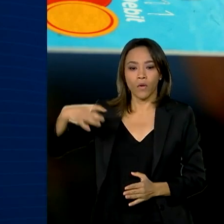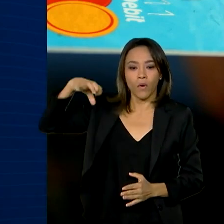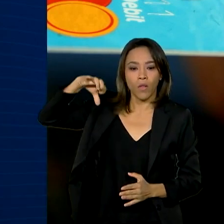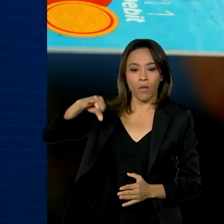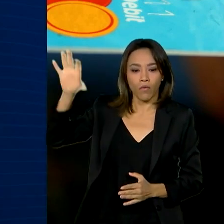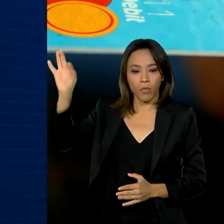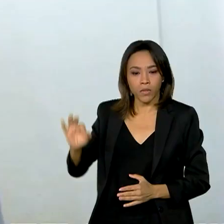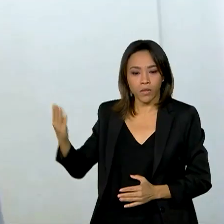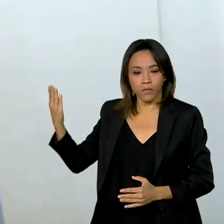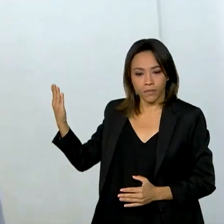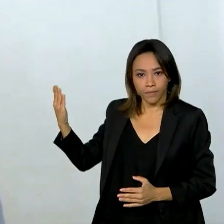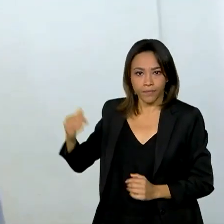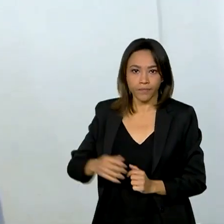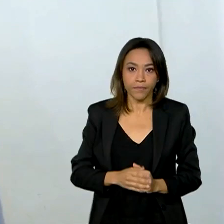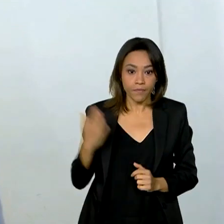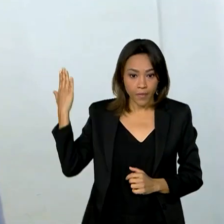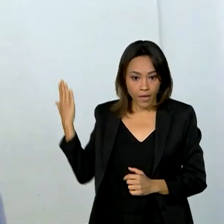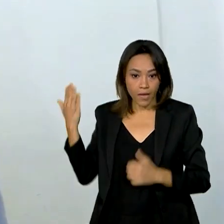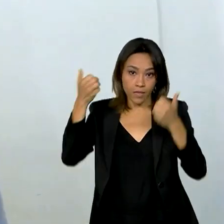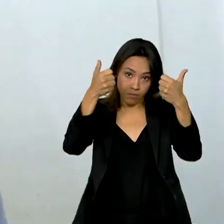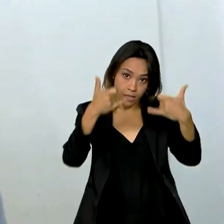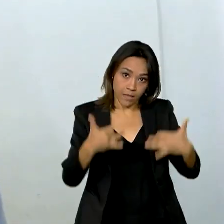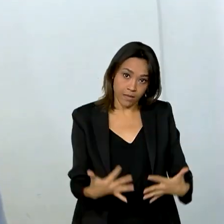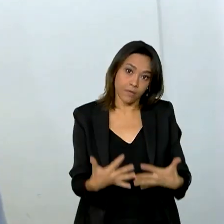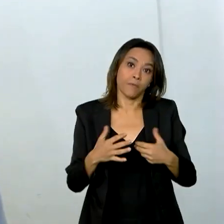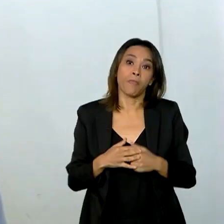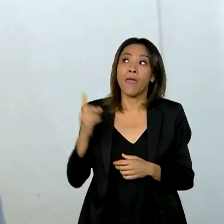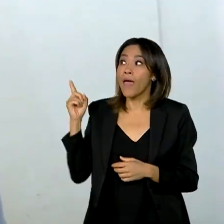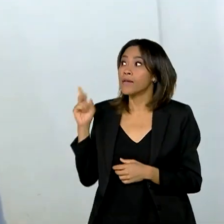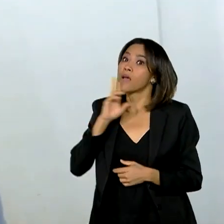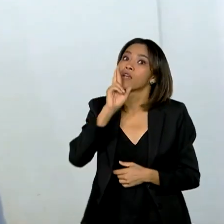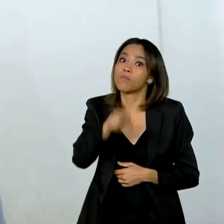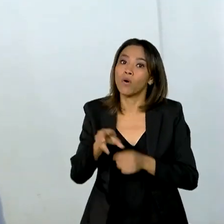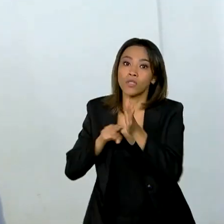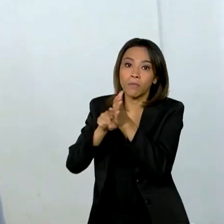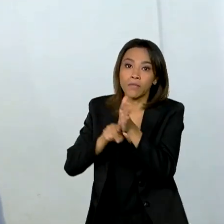9,9% nas vendas. Setorialmente, esse resultado de